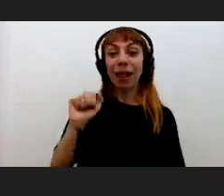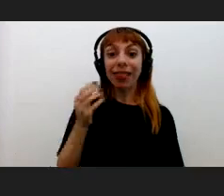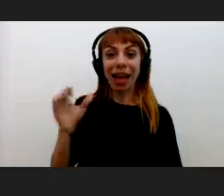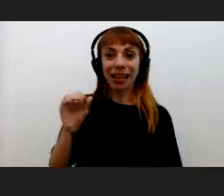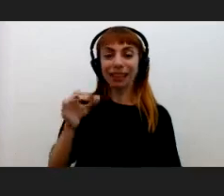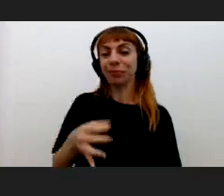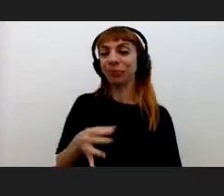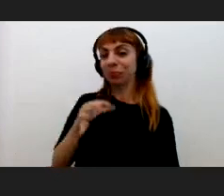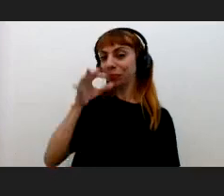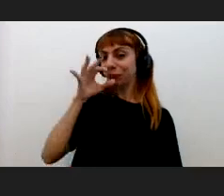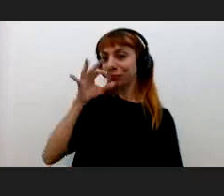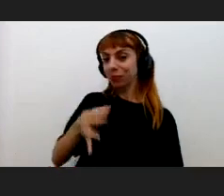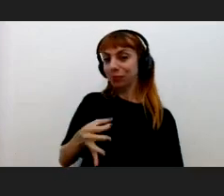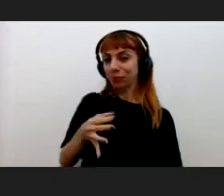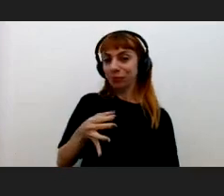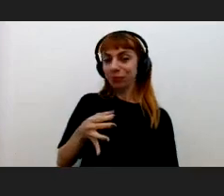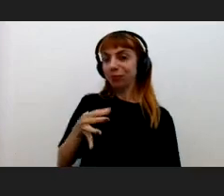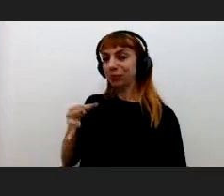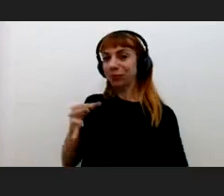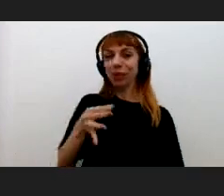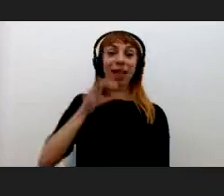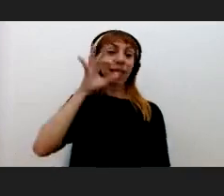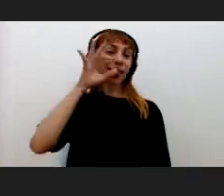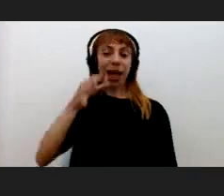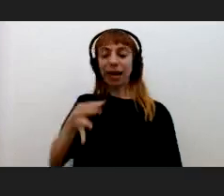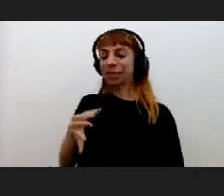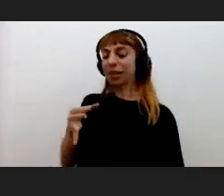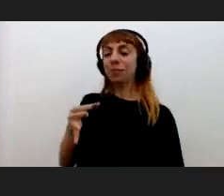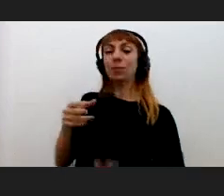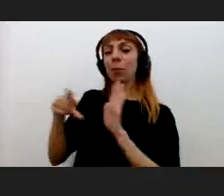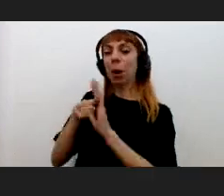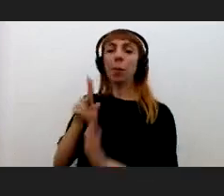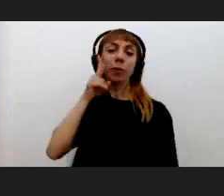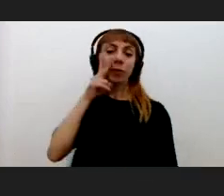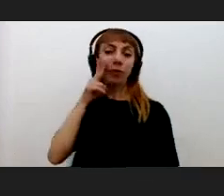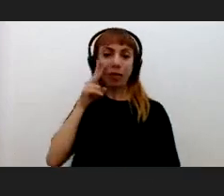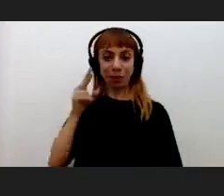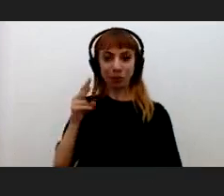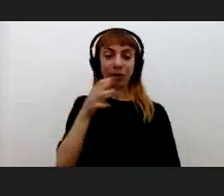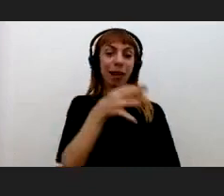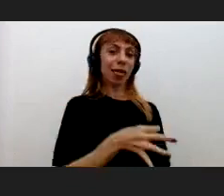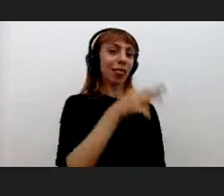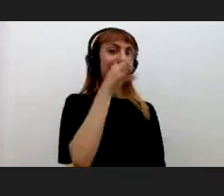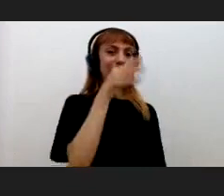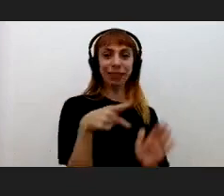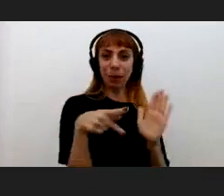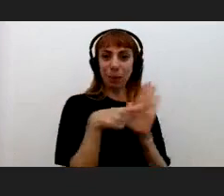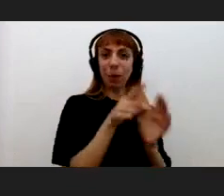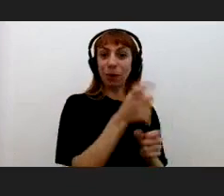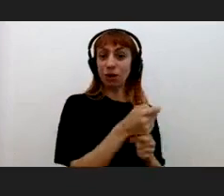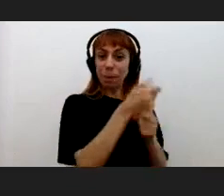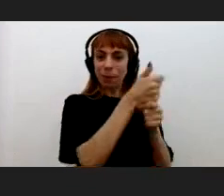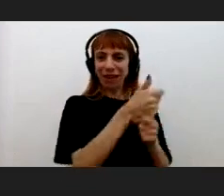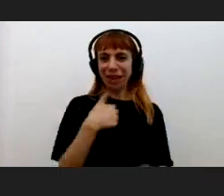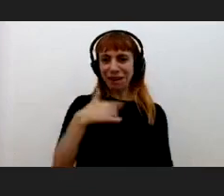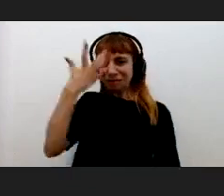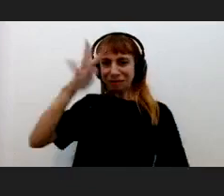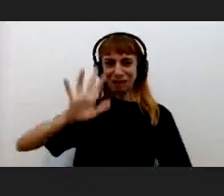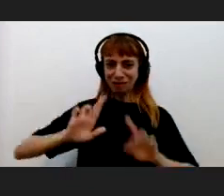champanhe. Mas eu tenho amigos que vão, inclusive, saber escrever um tratado sobre quais são as diferenças,